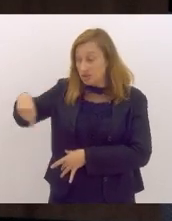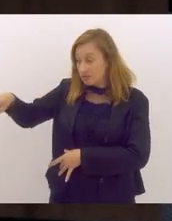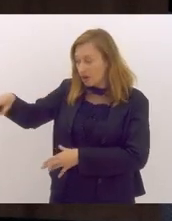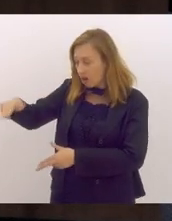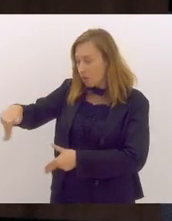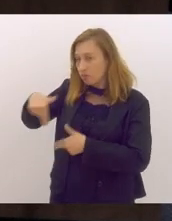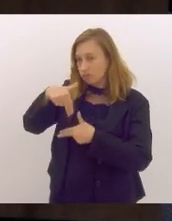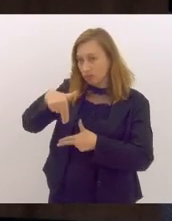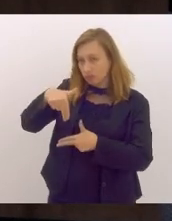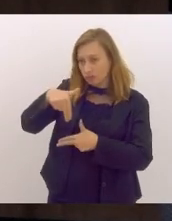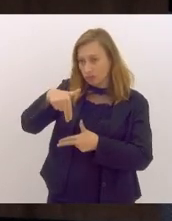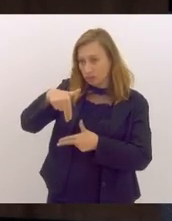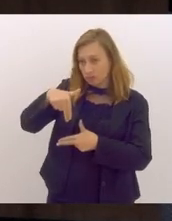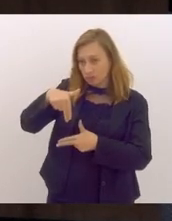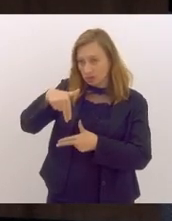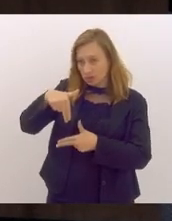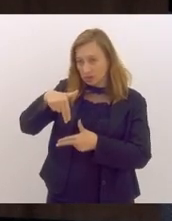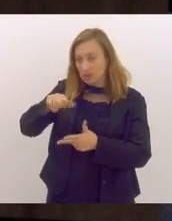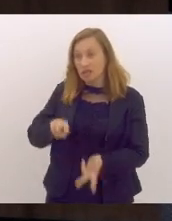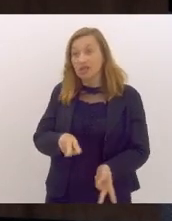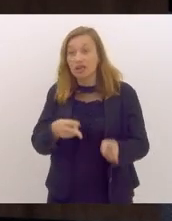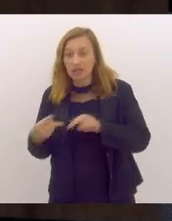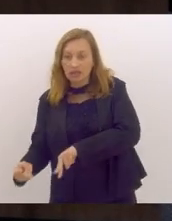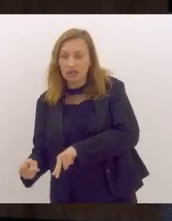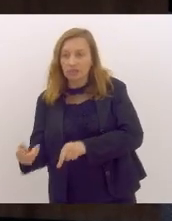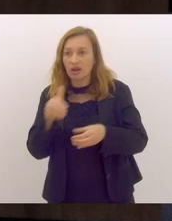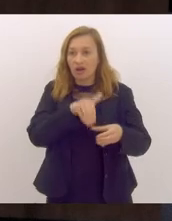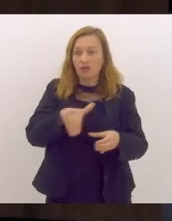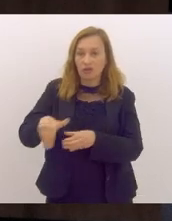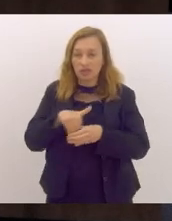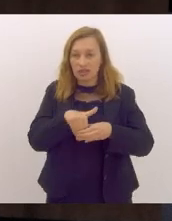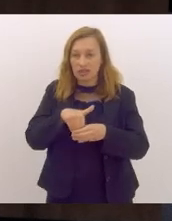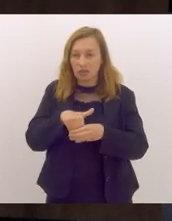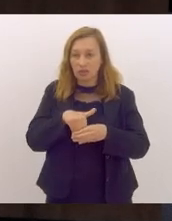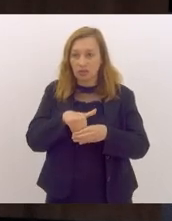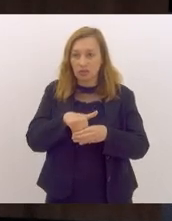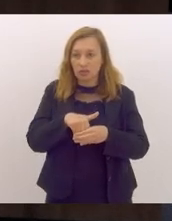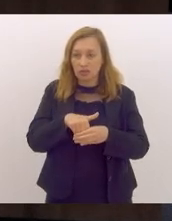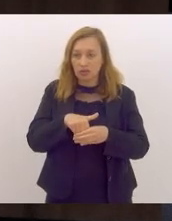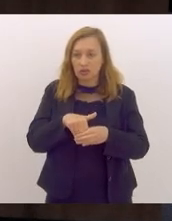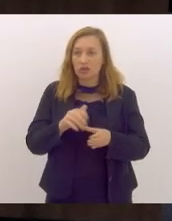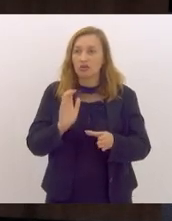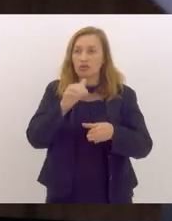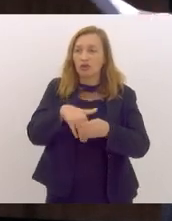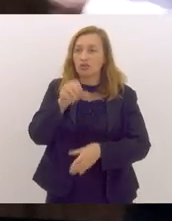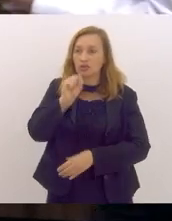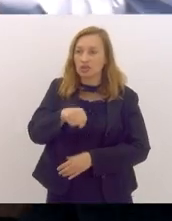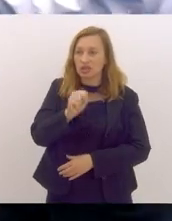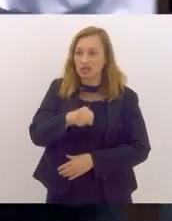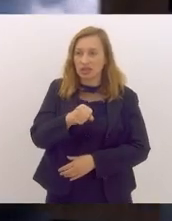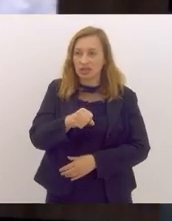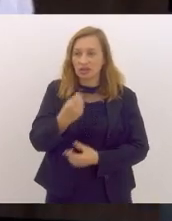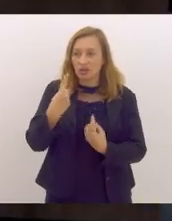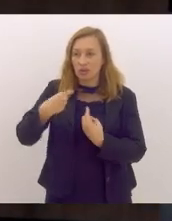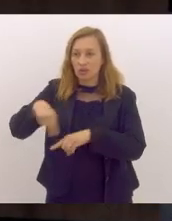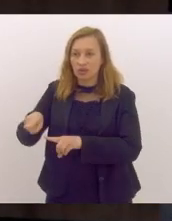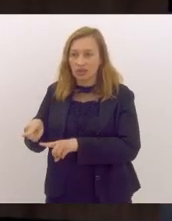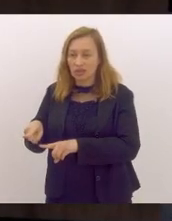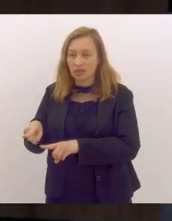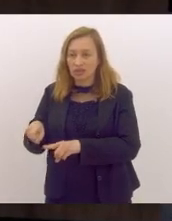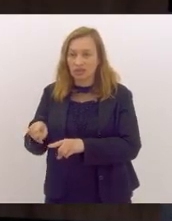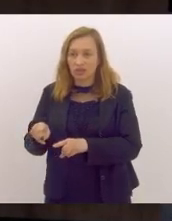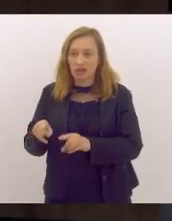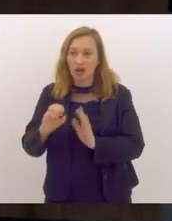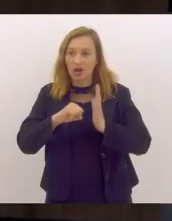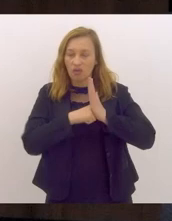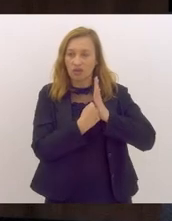púlpito e encaminhe a votação pelo voto sim, contrário ao